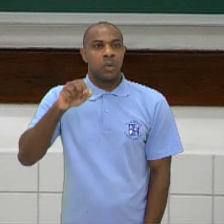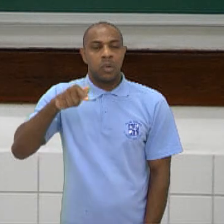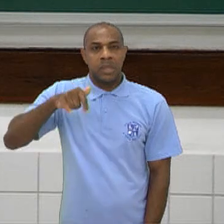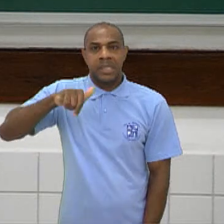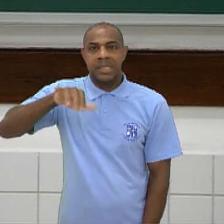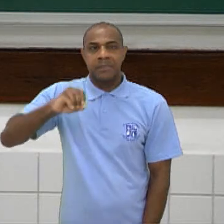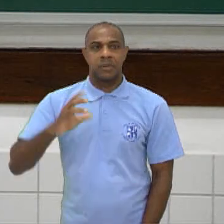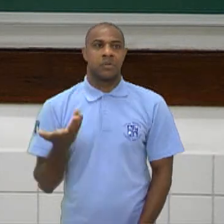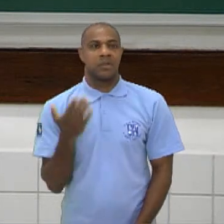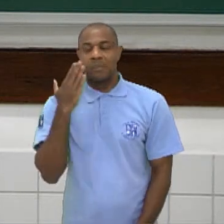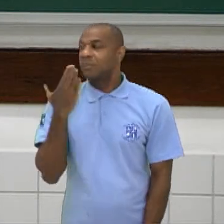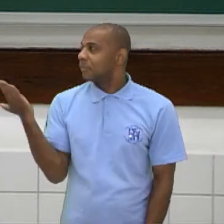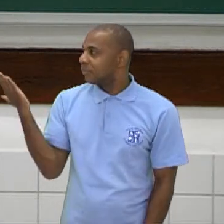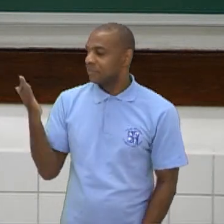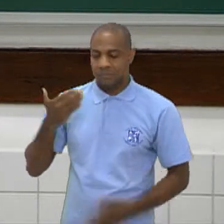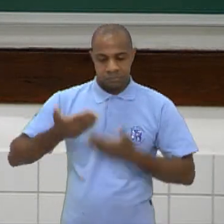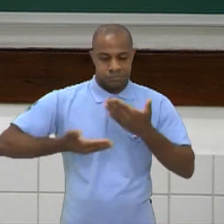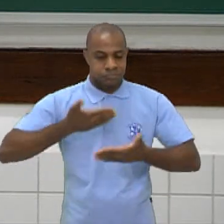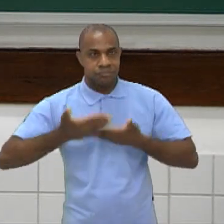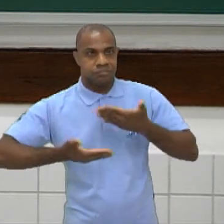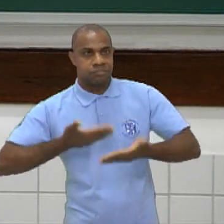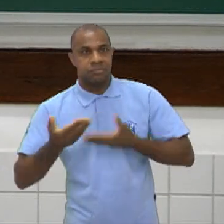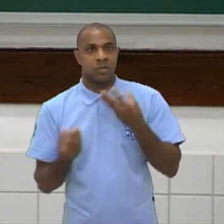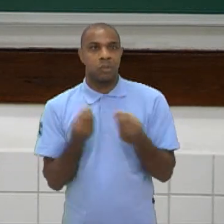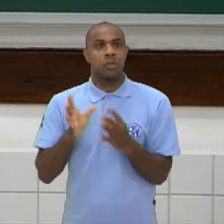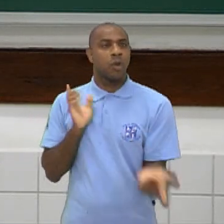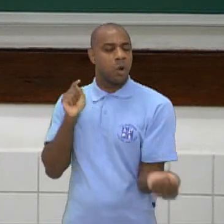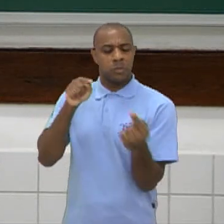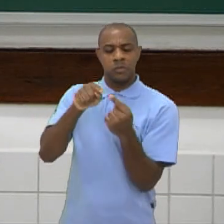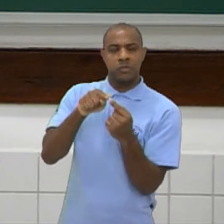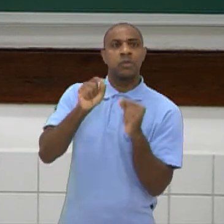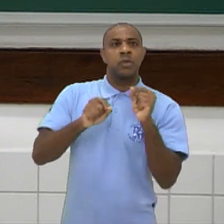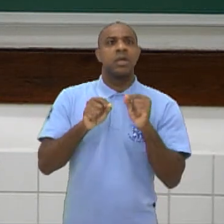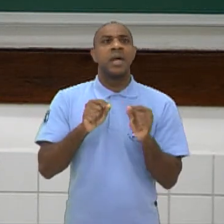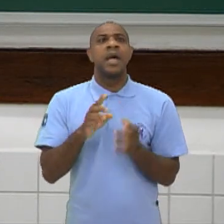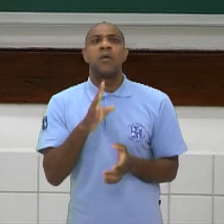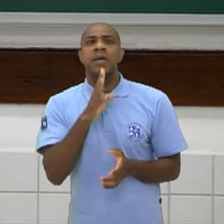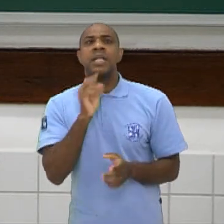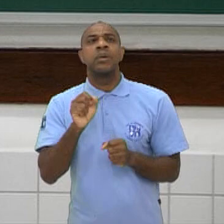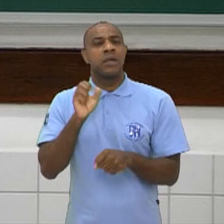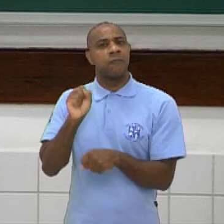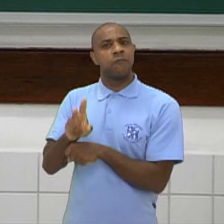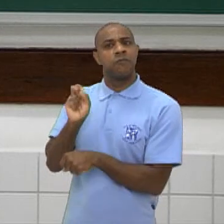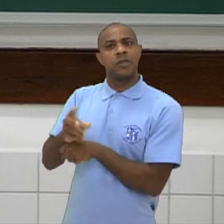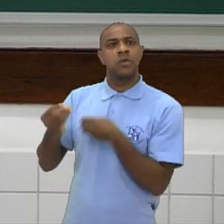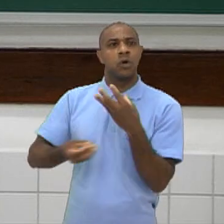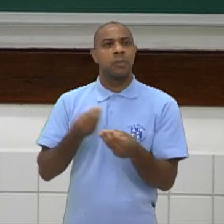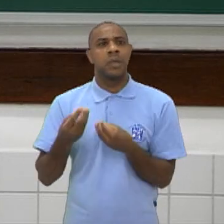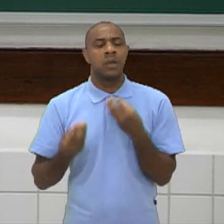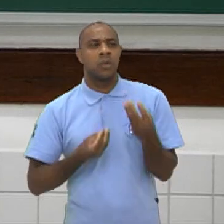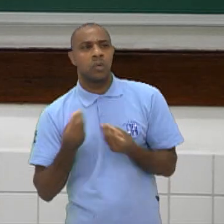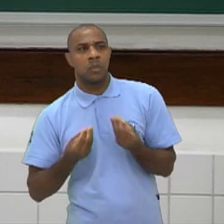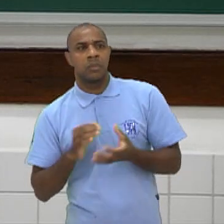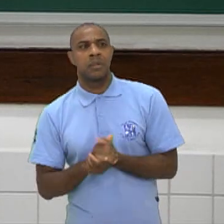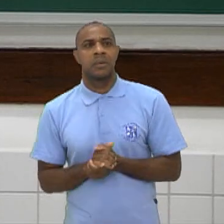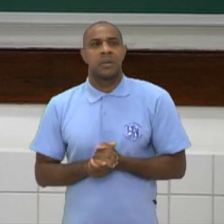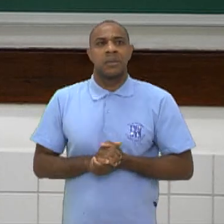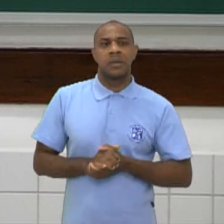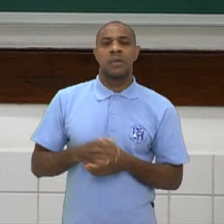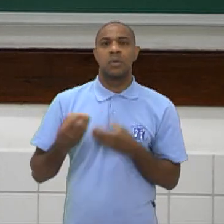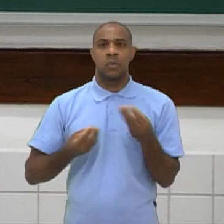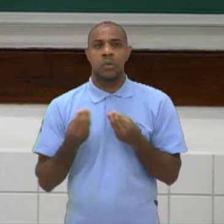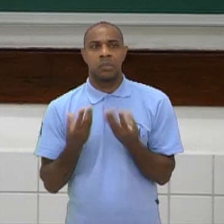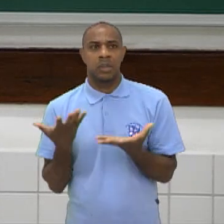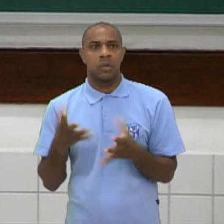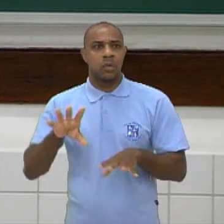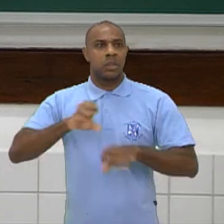do oxigênio. Tá? A gente vai começar então com os objetivos, que é conhecer esses ciclos, né? Como que ocorre o ciclo do carbono, como que ocorre o ciclo do